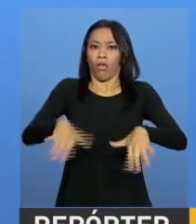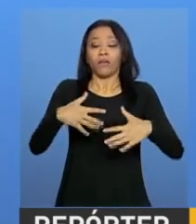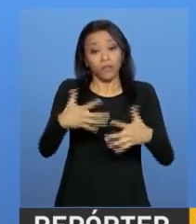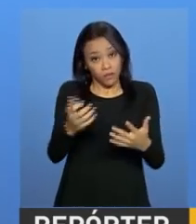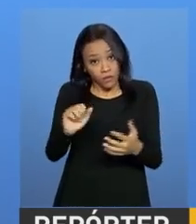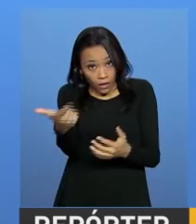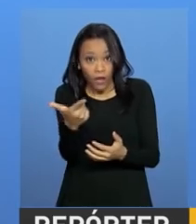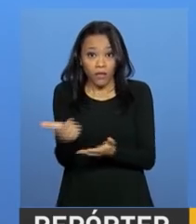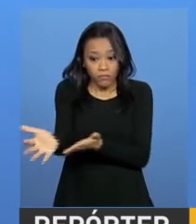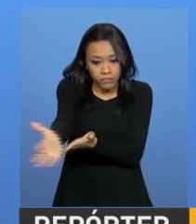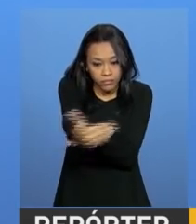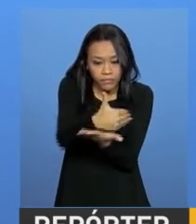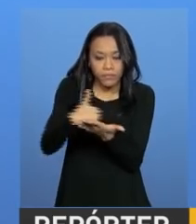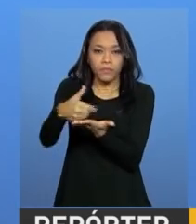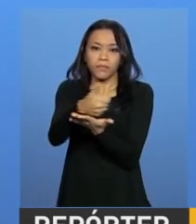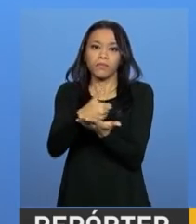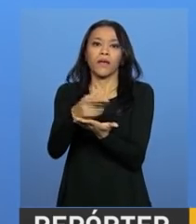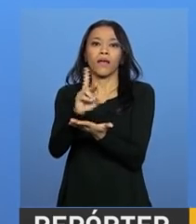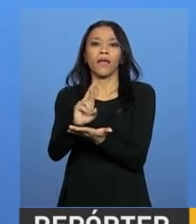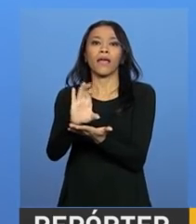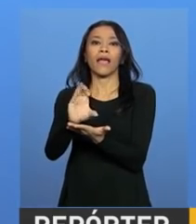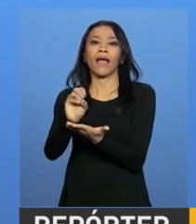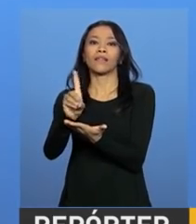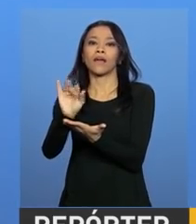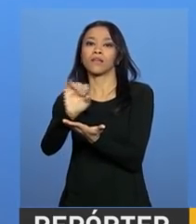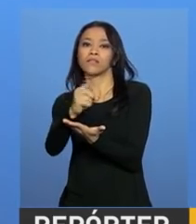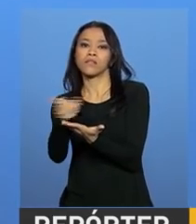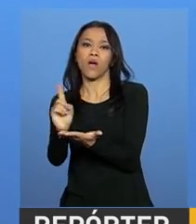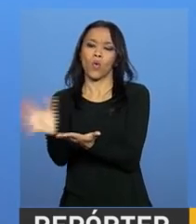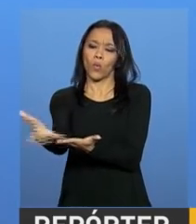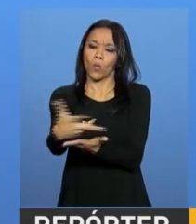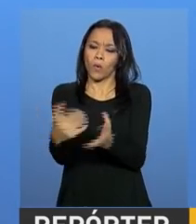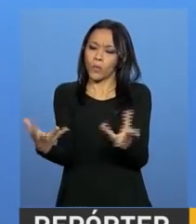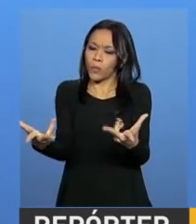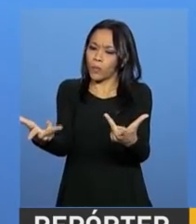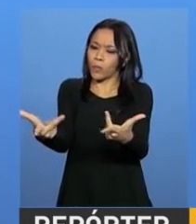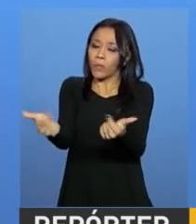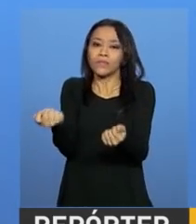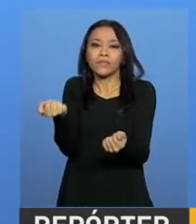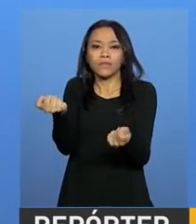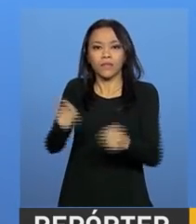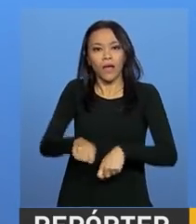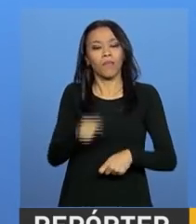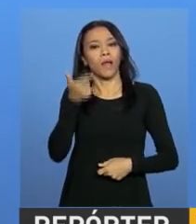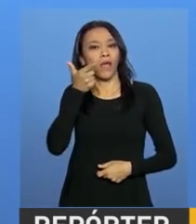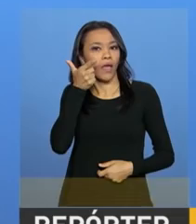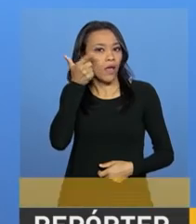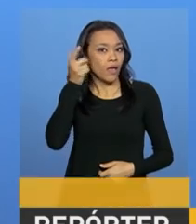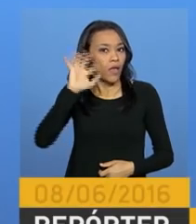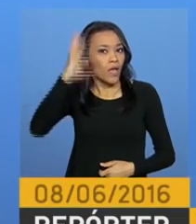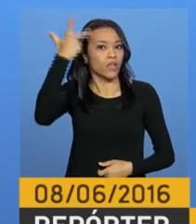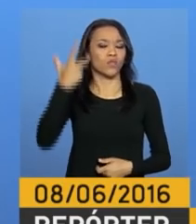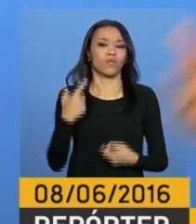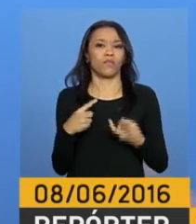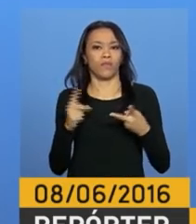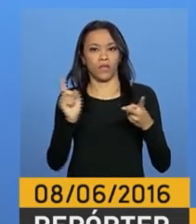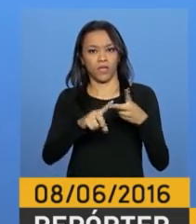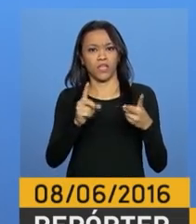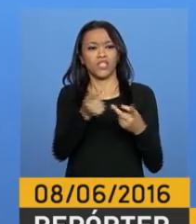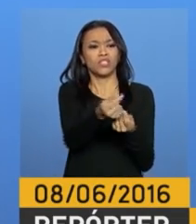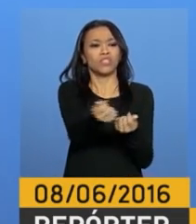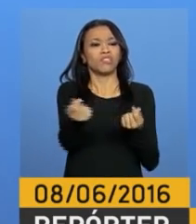com eficiência com melhor gestão busca desses passivos que estão aí perdidos que sejam